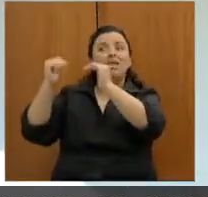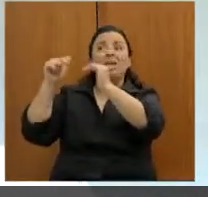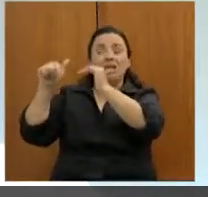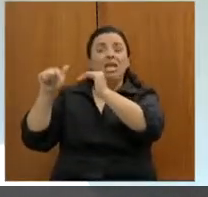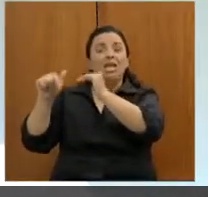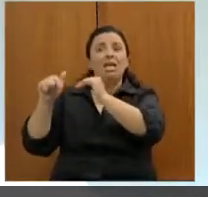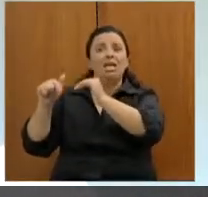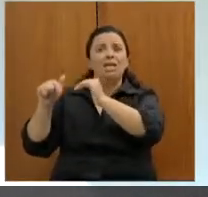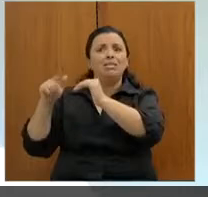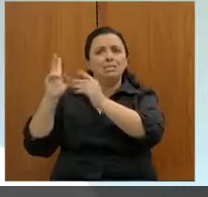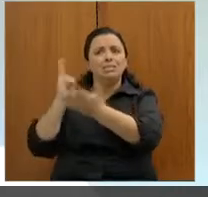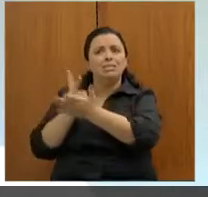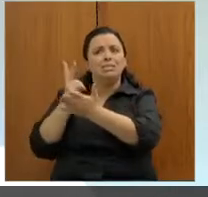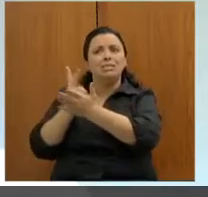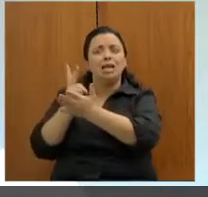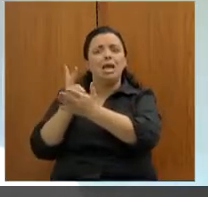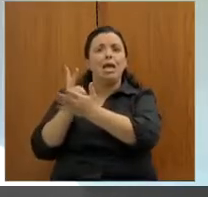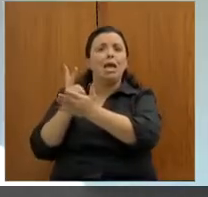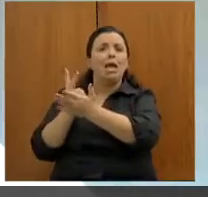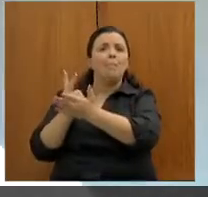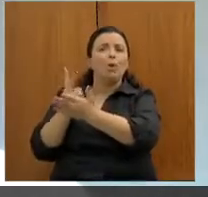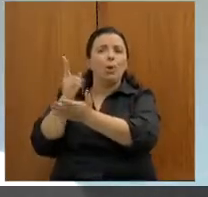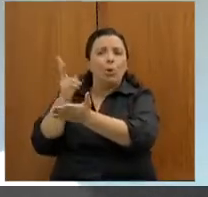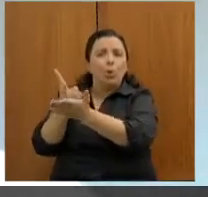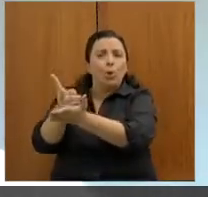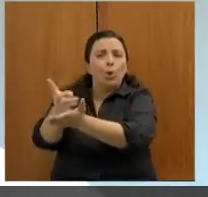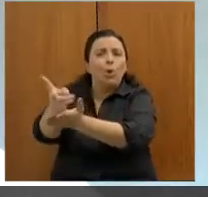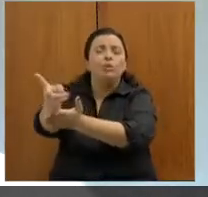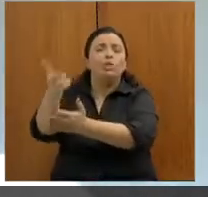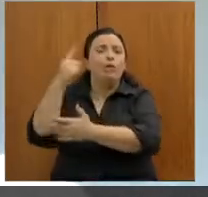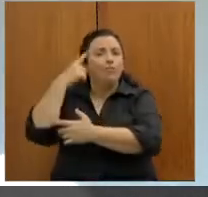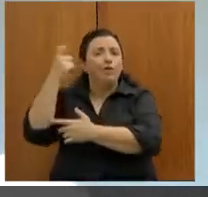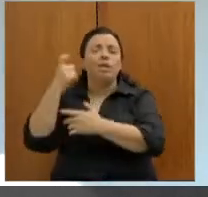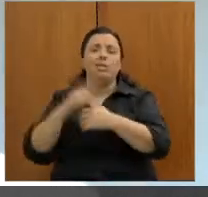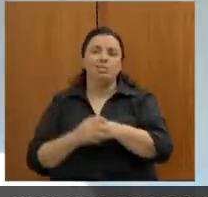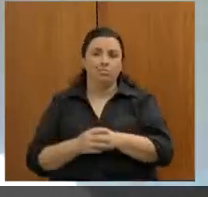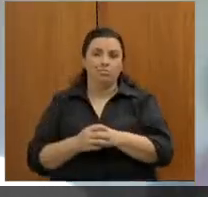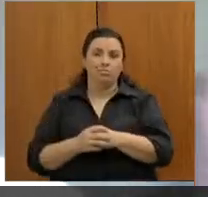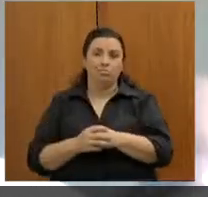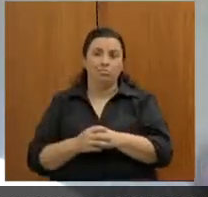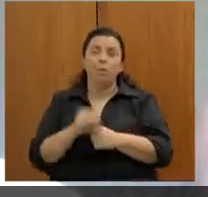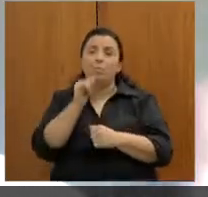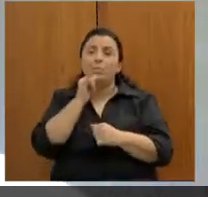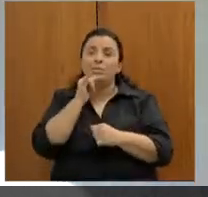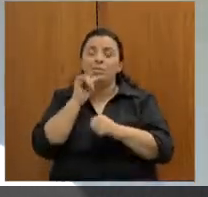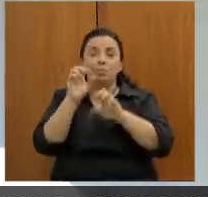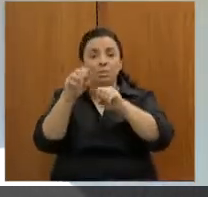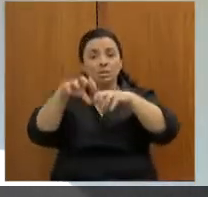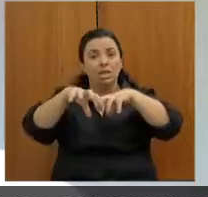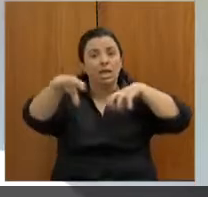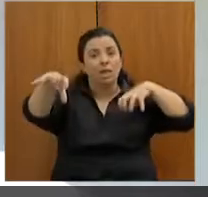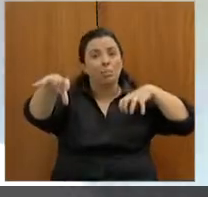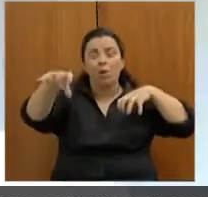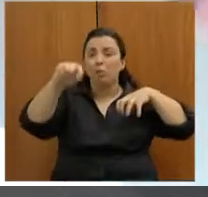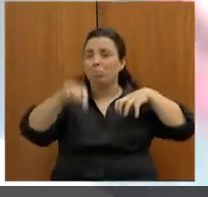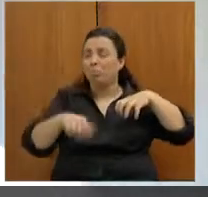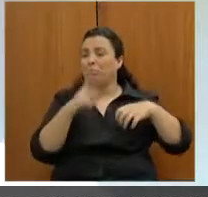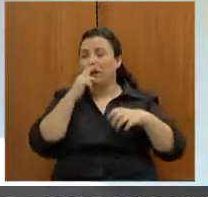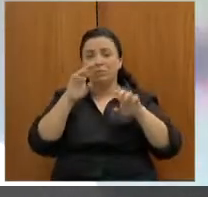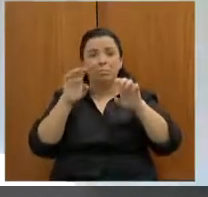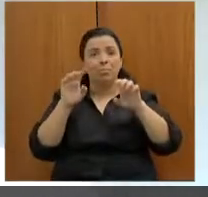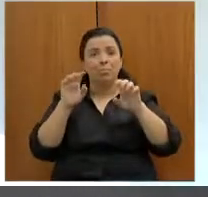da professora de plasmas A negação de direito a precarização a desestruturação das políticas